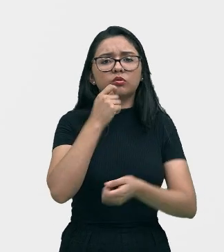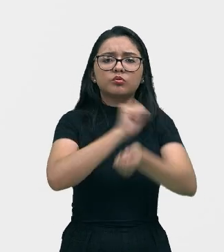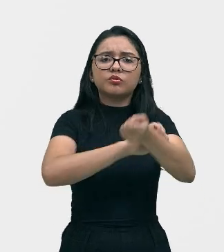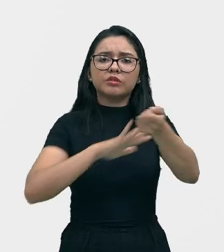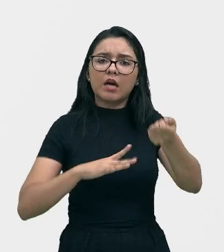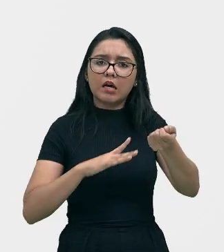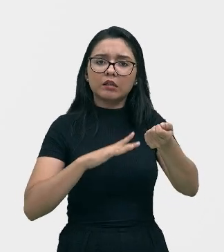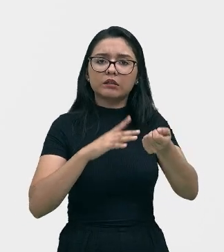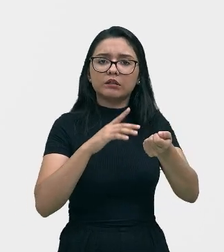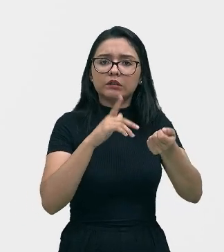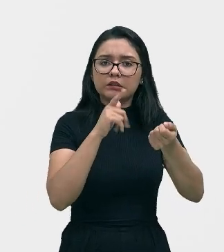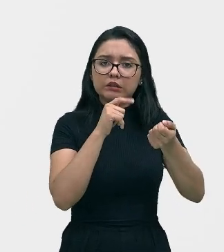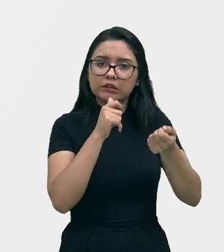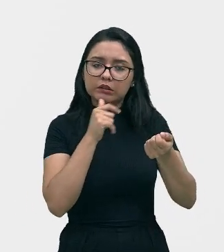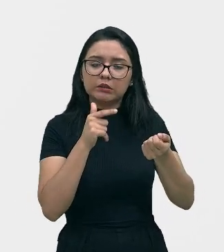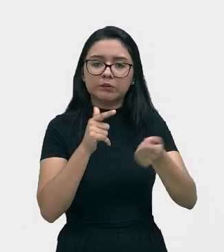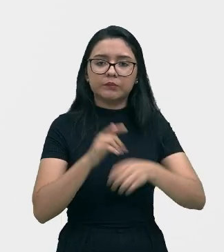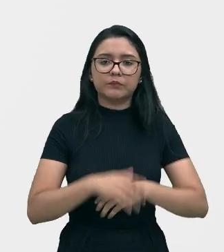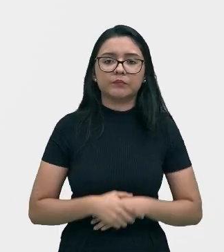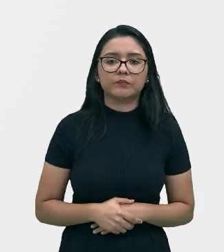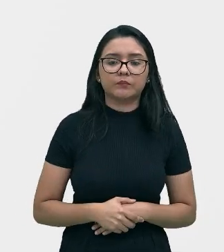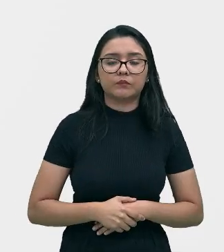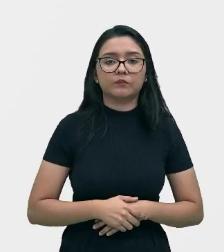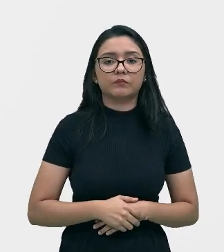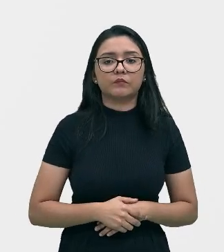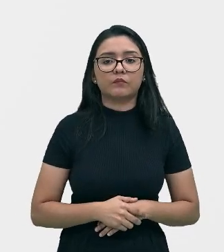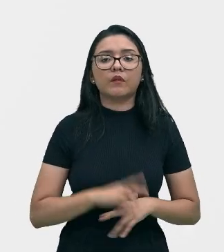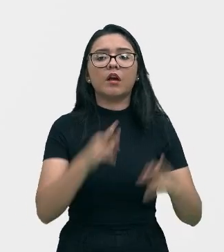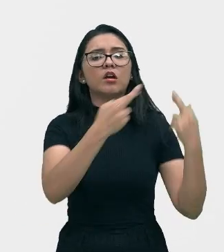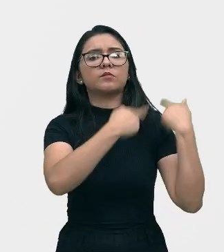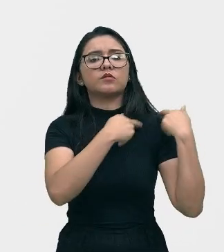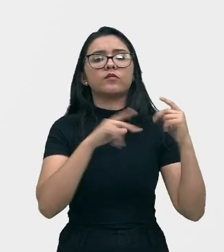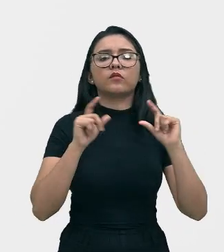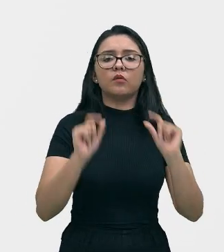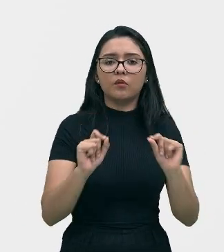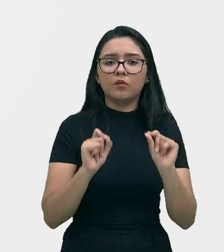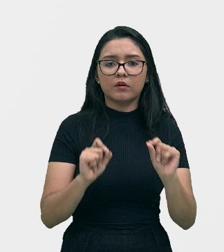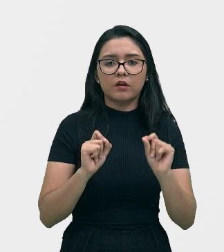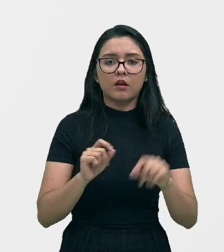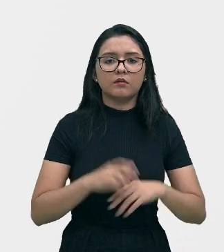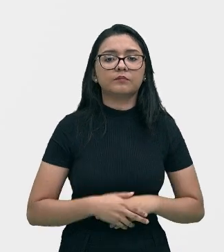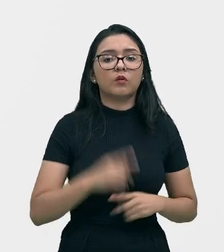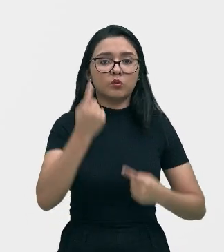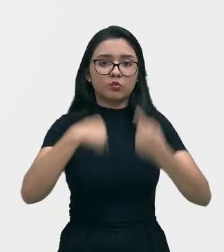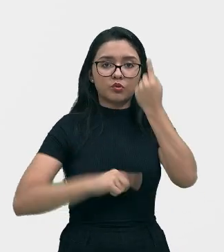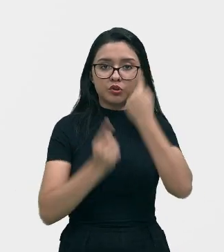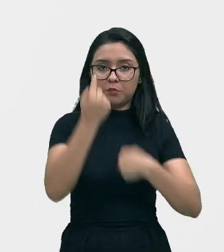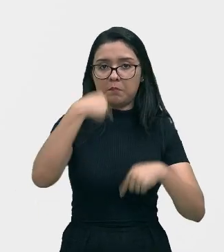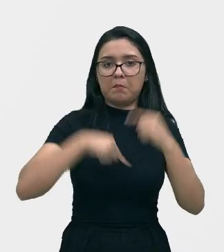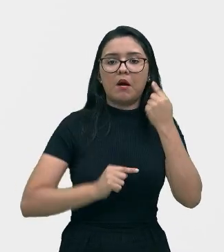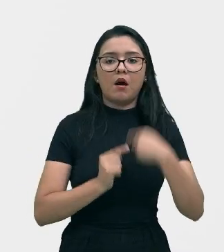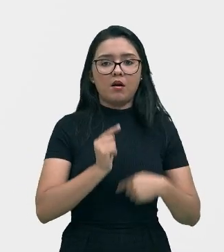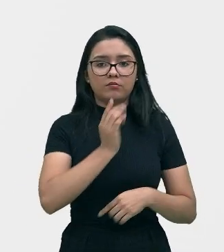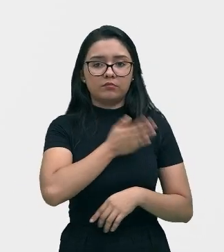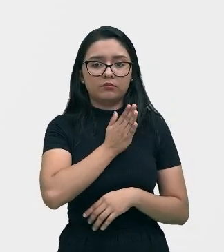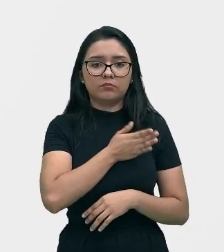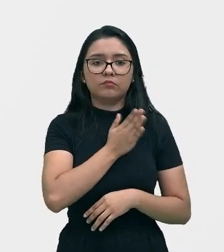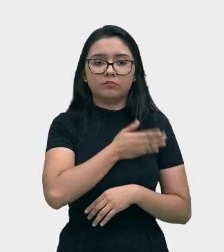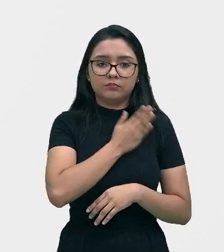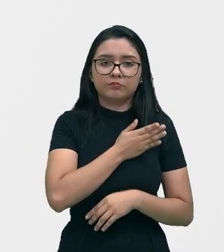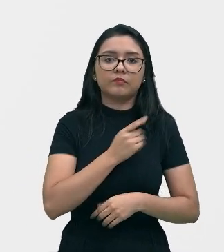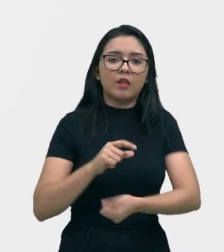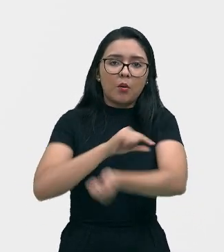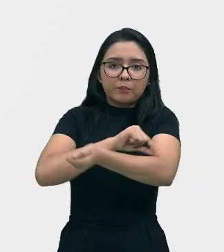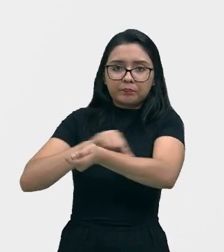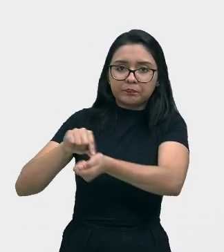considerado um tecido, tá? Ele é líquido e exerce o papel fundamental no sistema circulatório. E é pela corrente